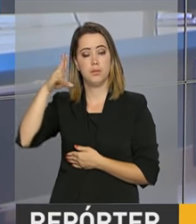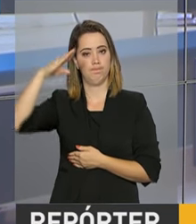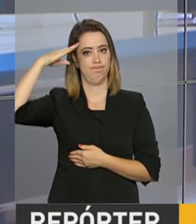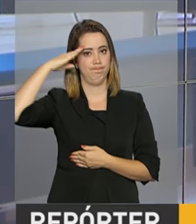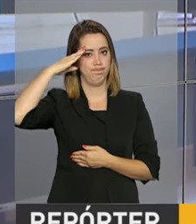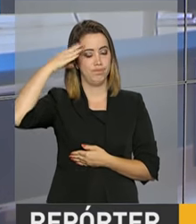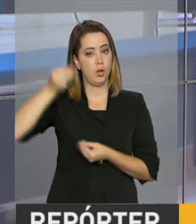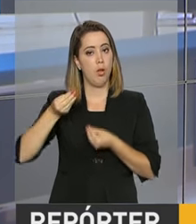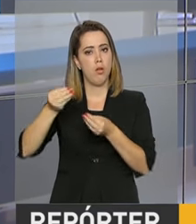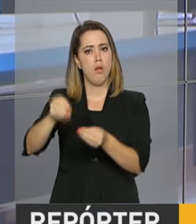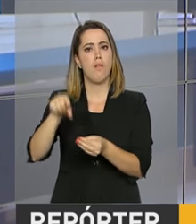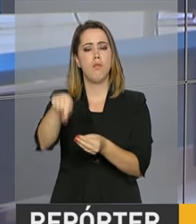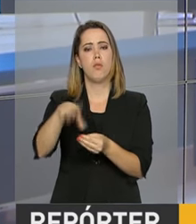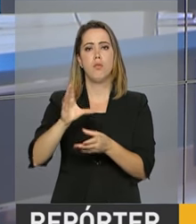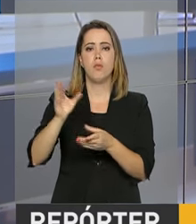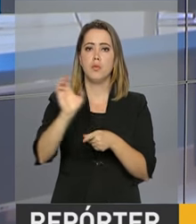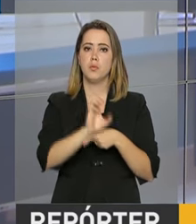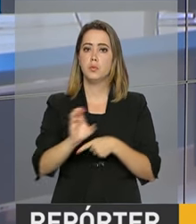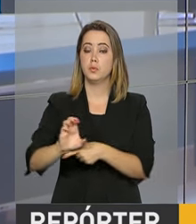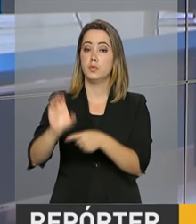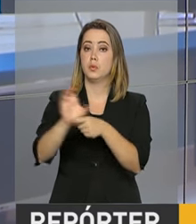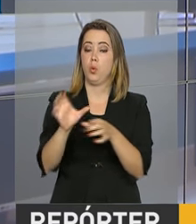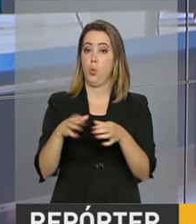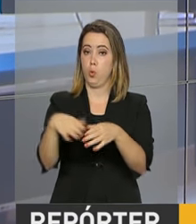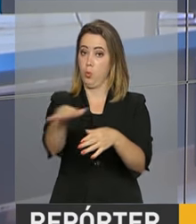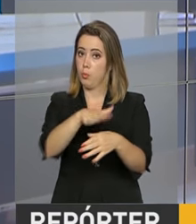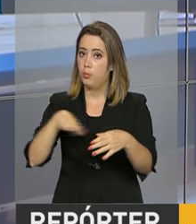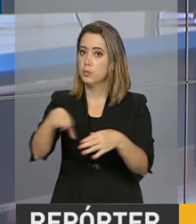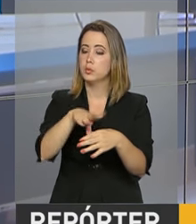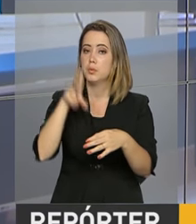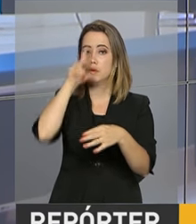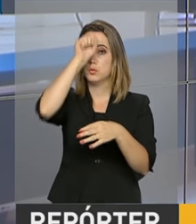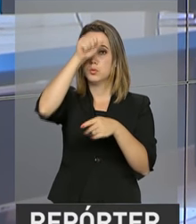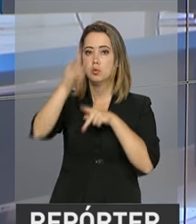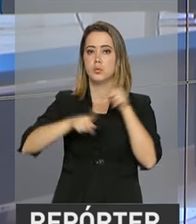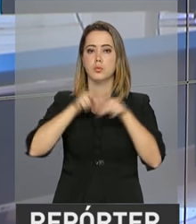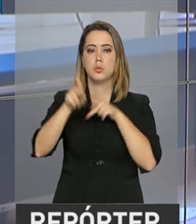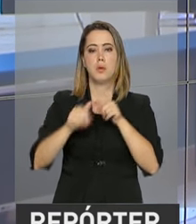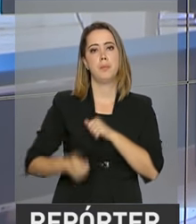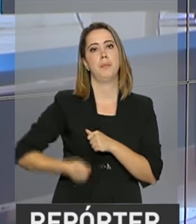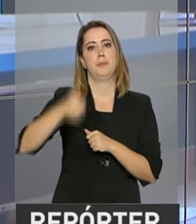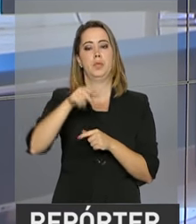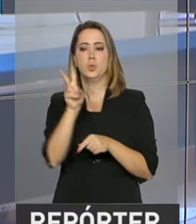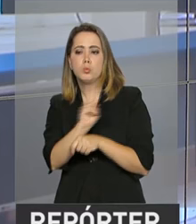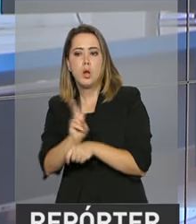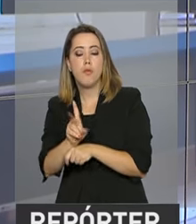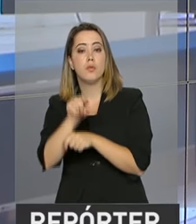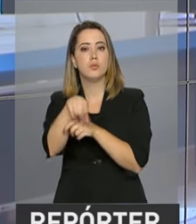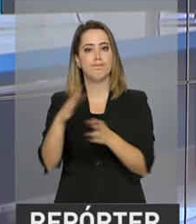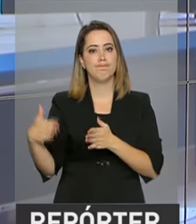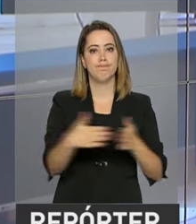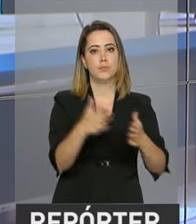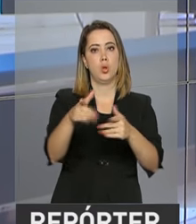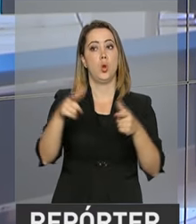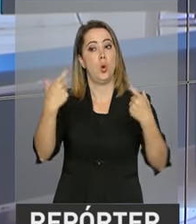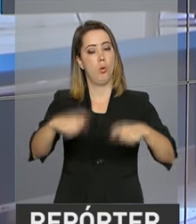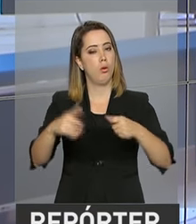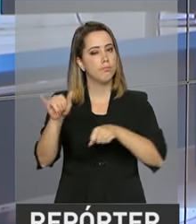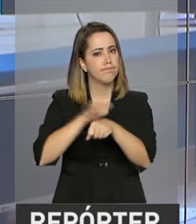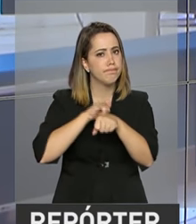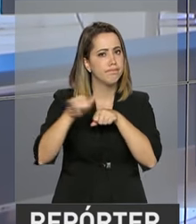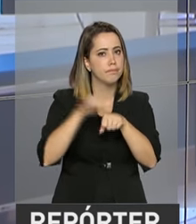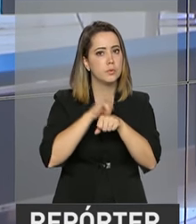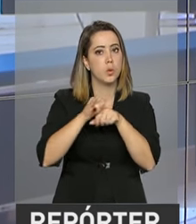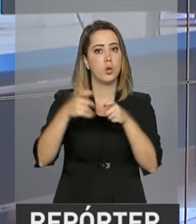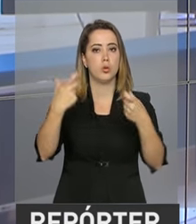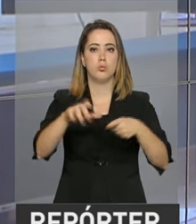Forças Armadas e da Força Nacional de Segurança Pública para reforçar o patrulhamento de ruas e pontos estratégicos no estado do